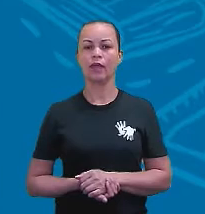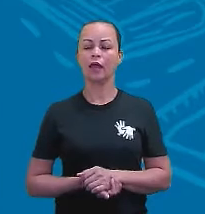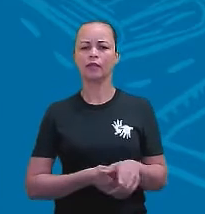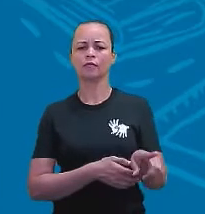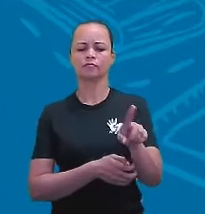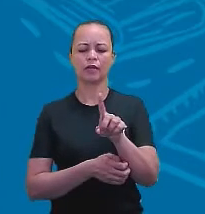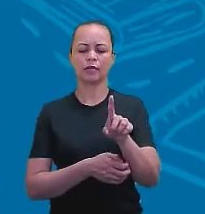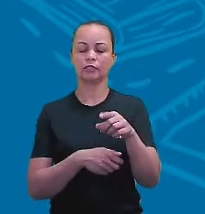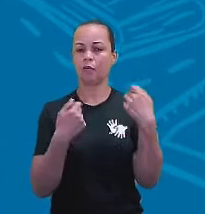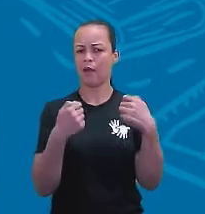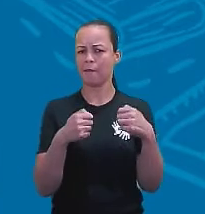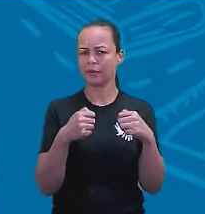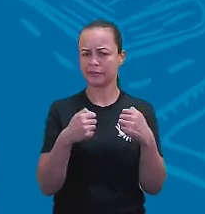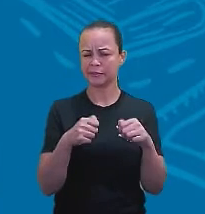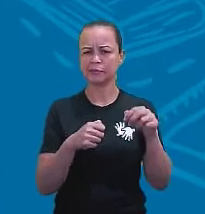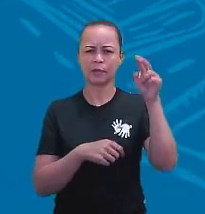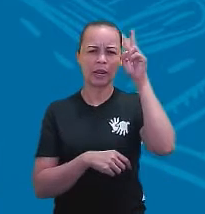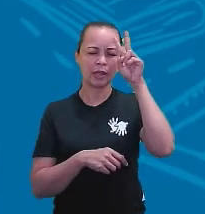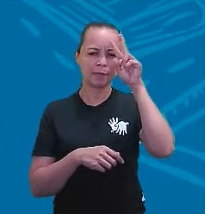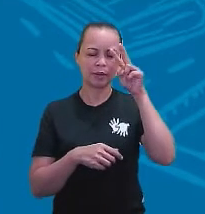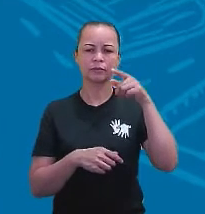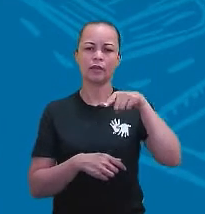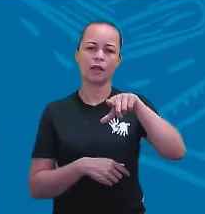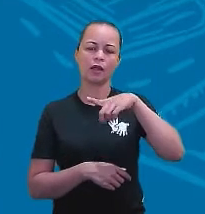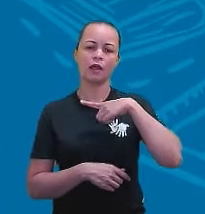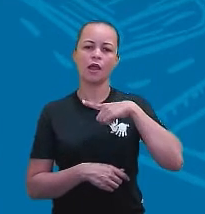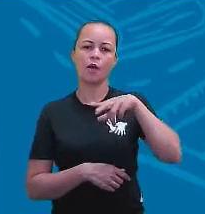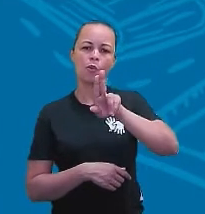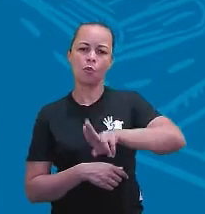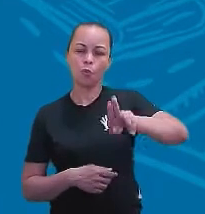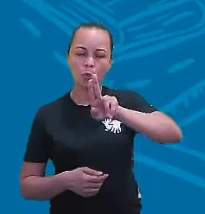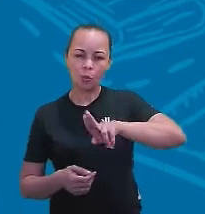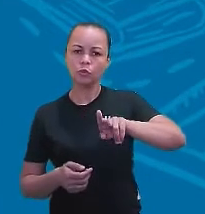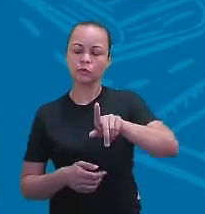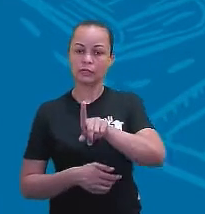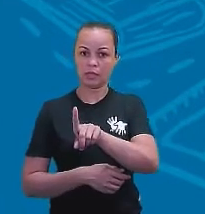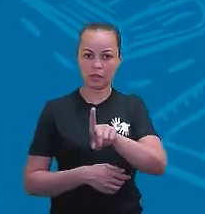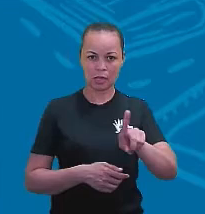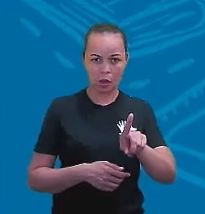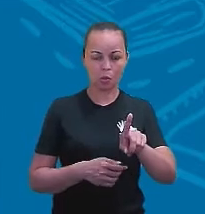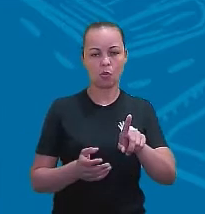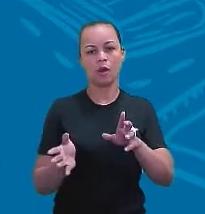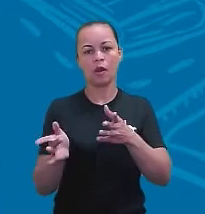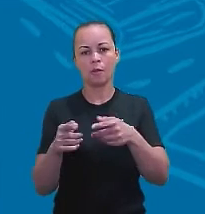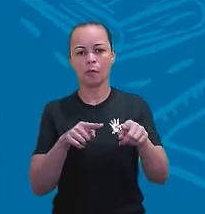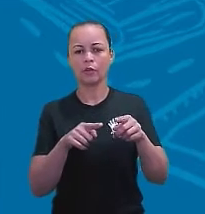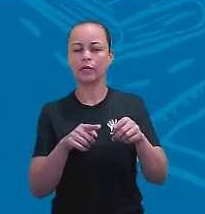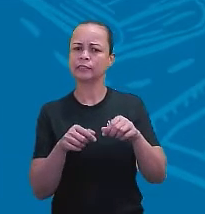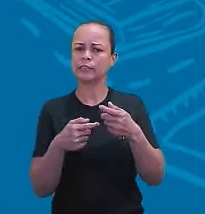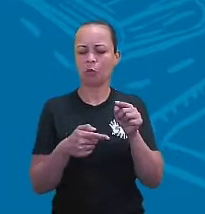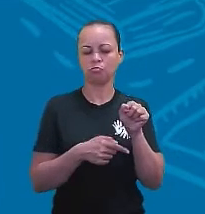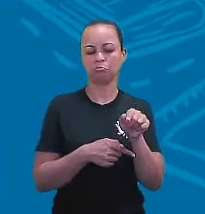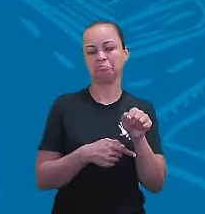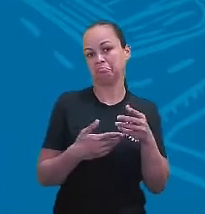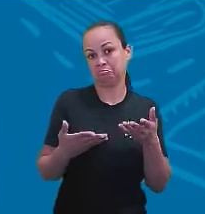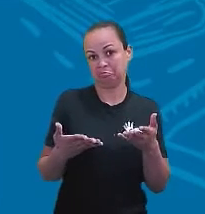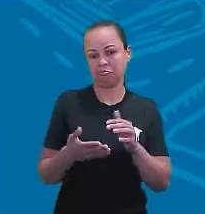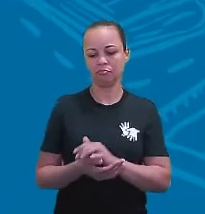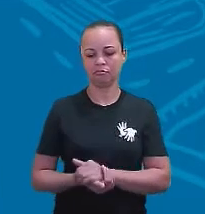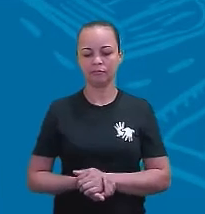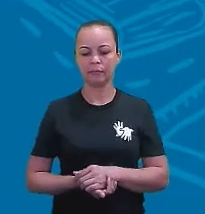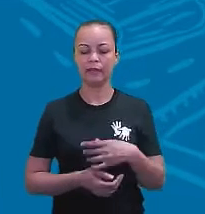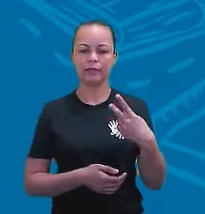a gente precisa lembrar que terá sempre o uso de uma palavra de negação. Se não, afirma, não é isso? Então, a gente vai colocar o que